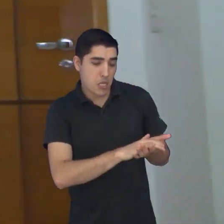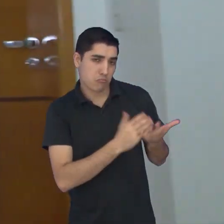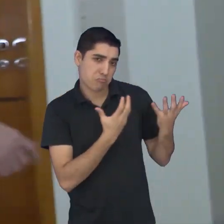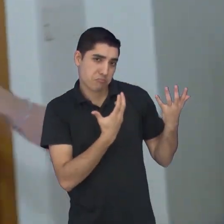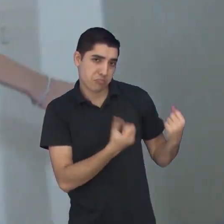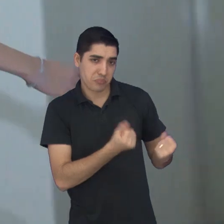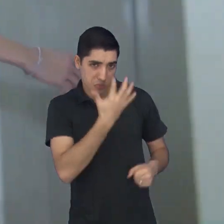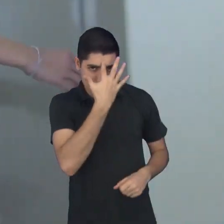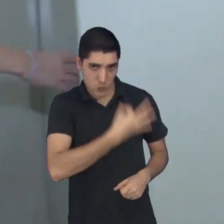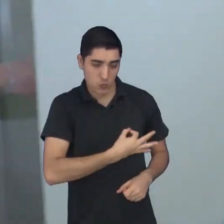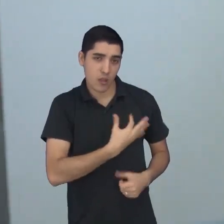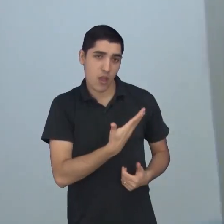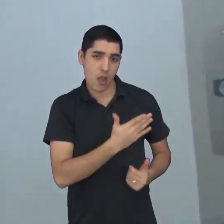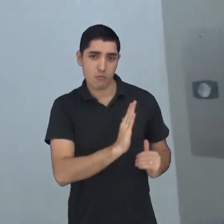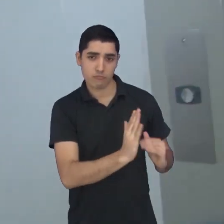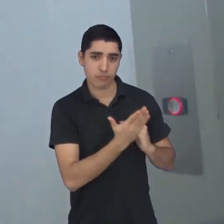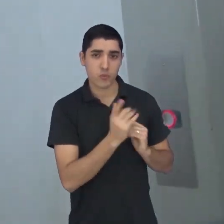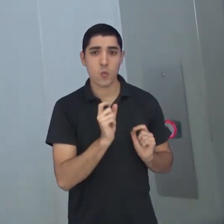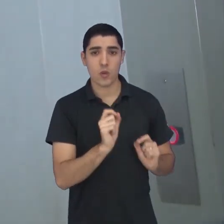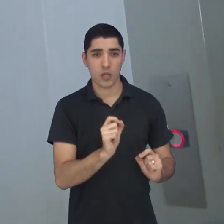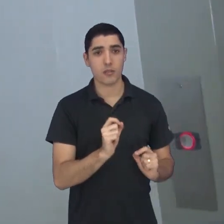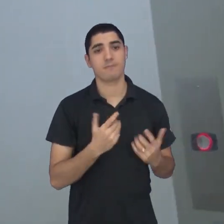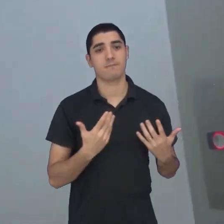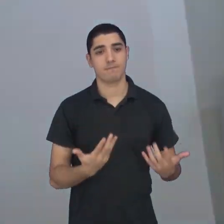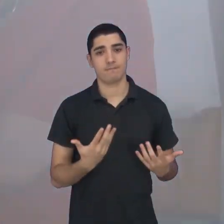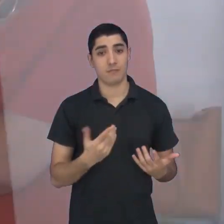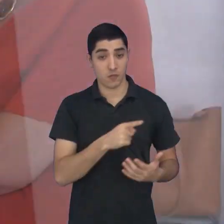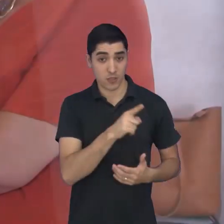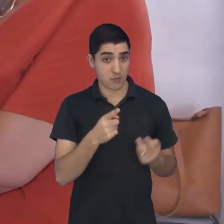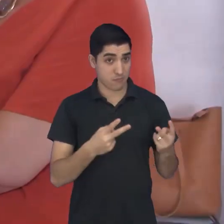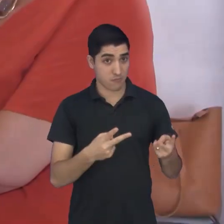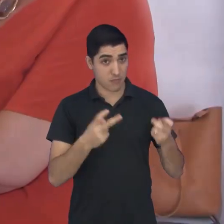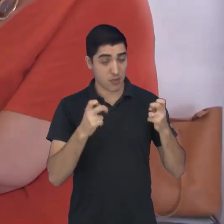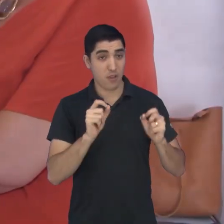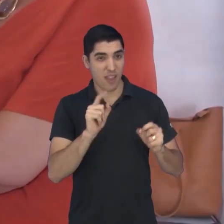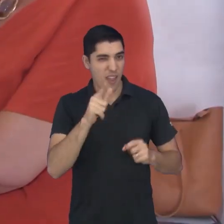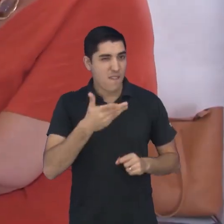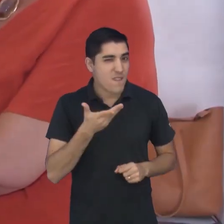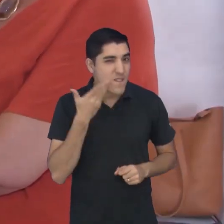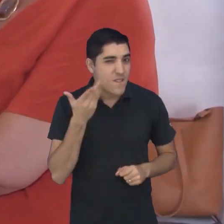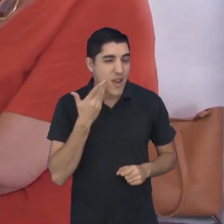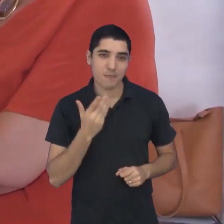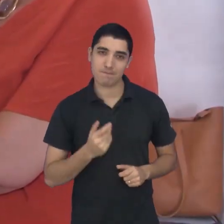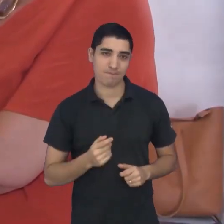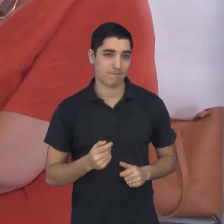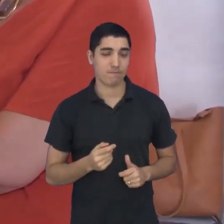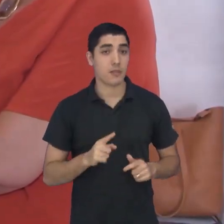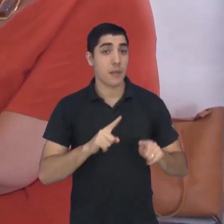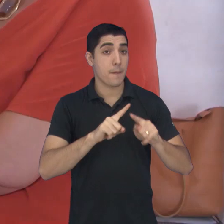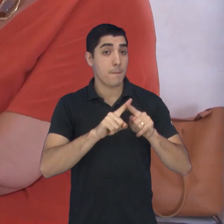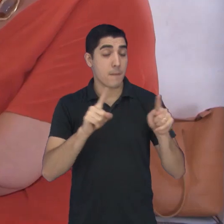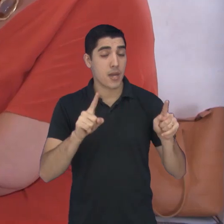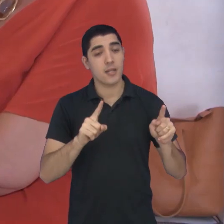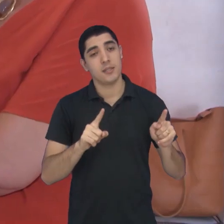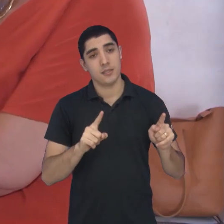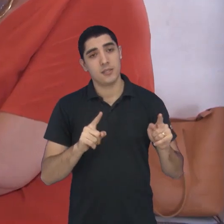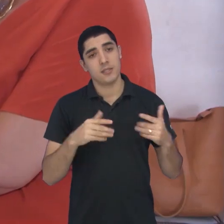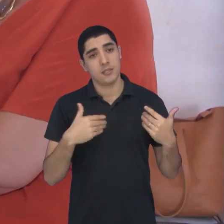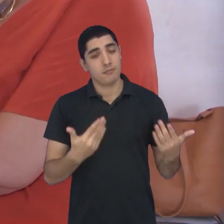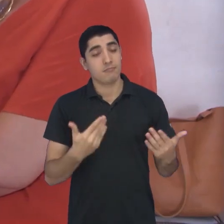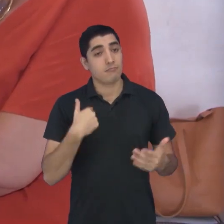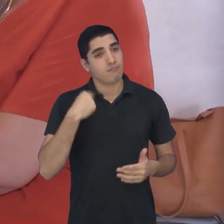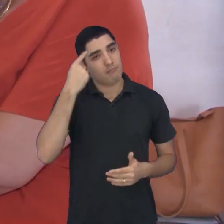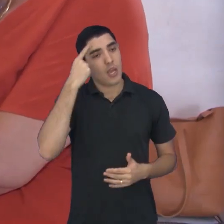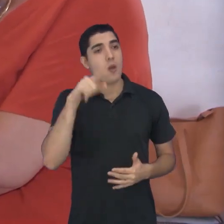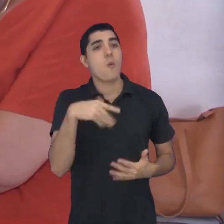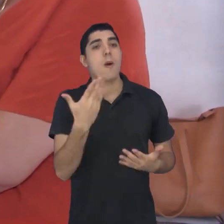e, nossa, a rotina, como vocês viram, né? Não é fácil, porém é algo que você coloca como